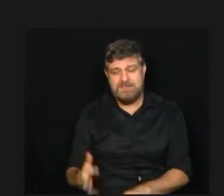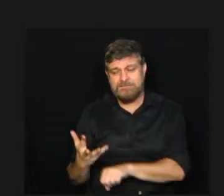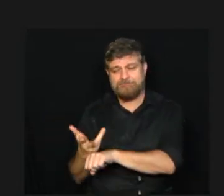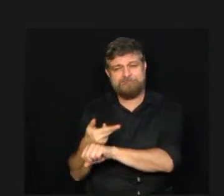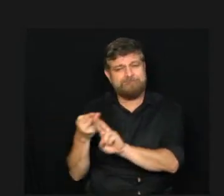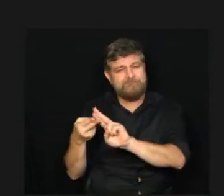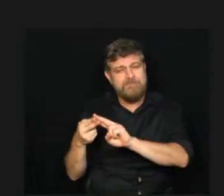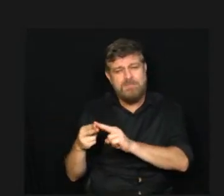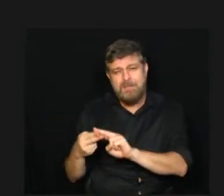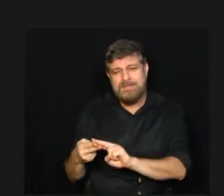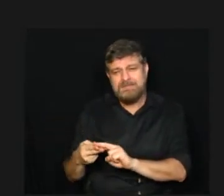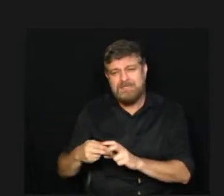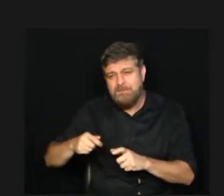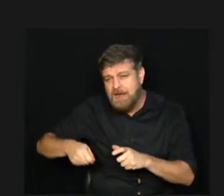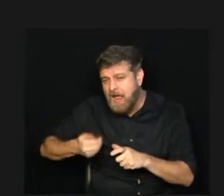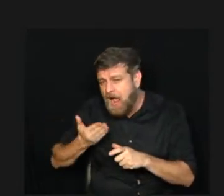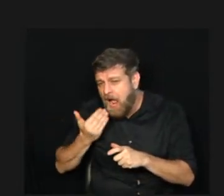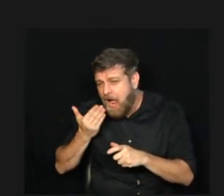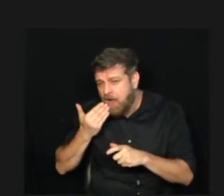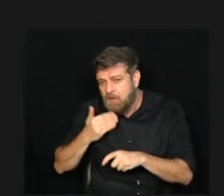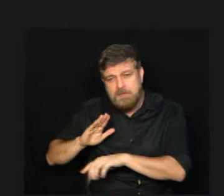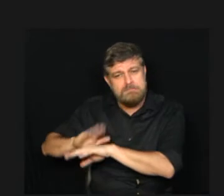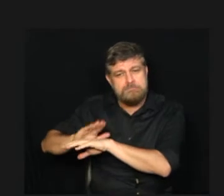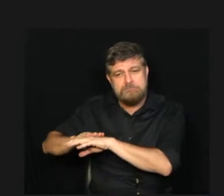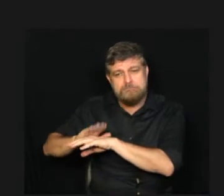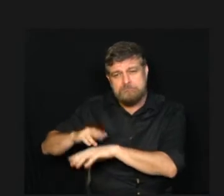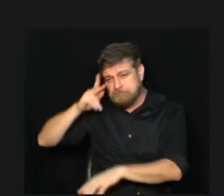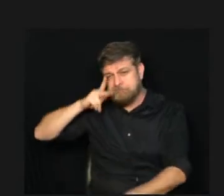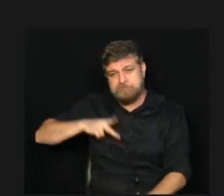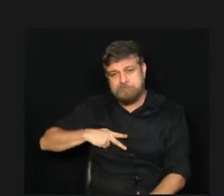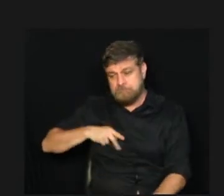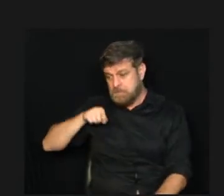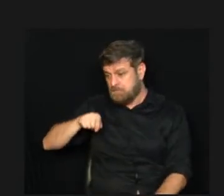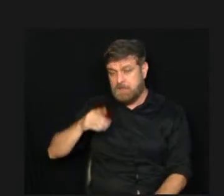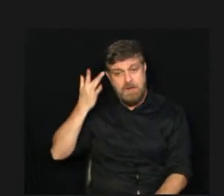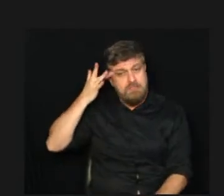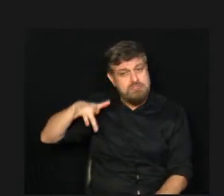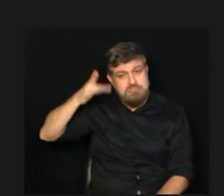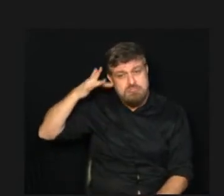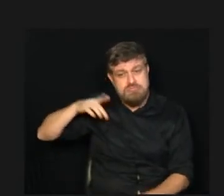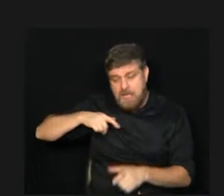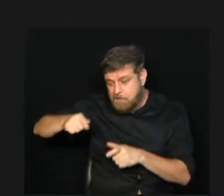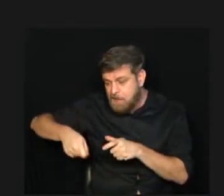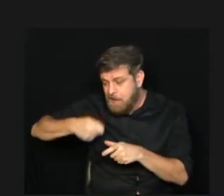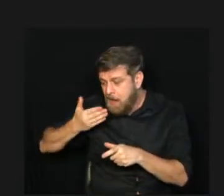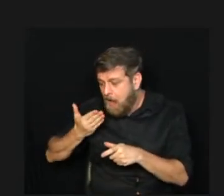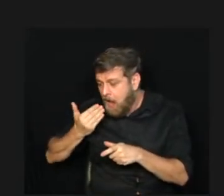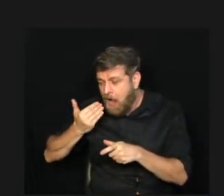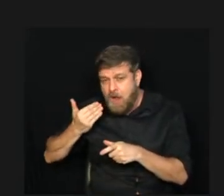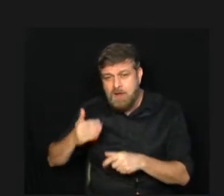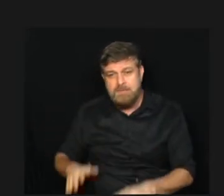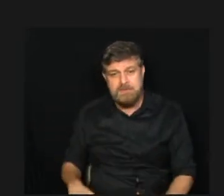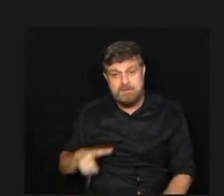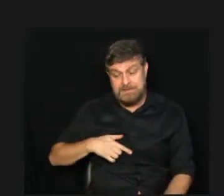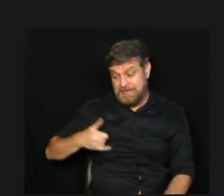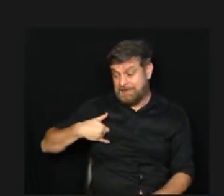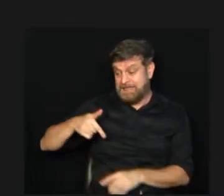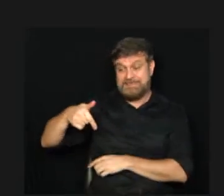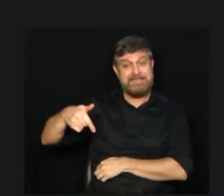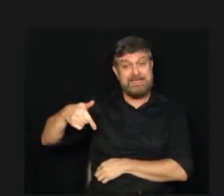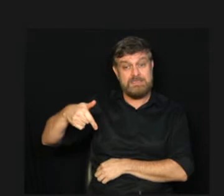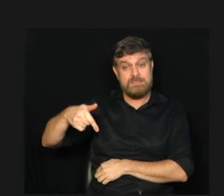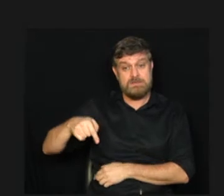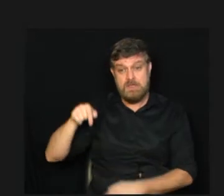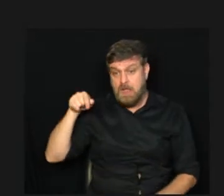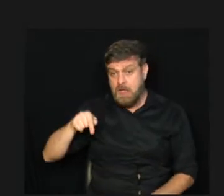habilidades para comer sozinha, né? Não saber se alimentar, né? Falando de uma criança de 7 anos,